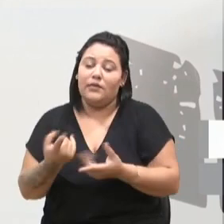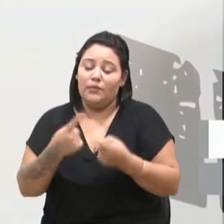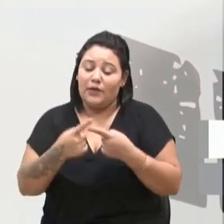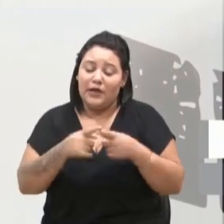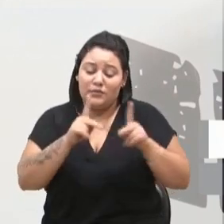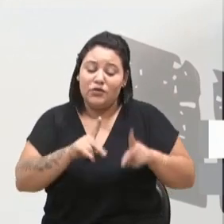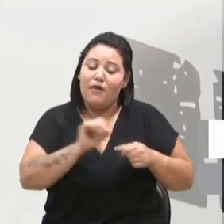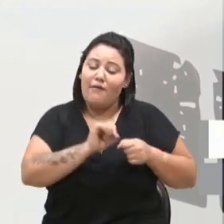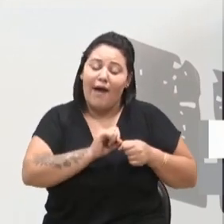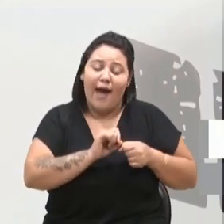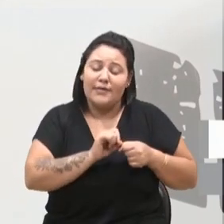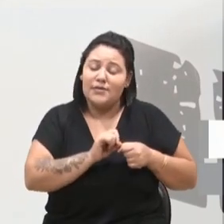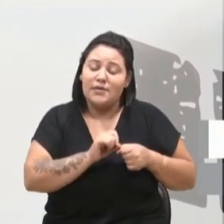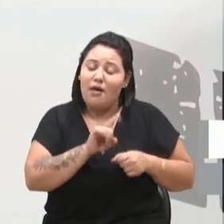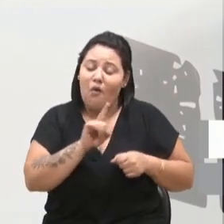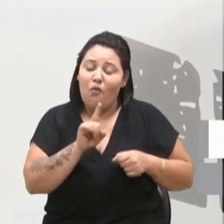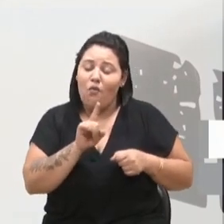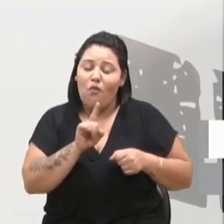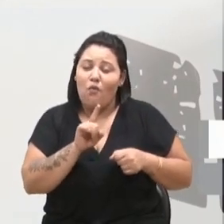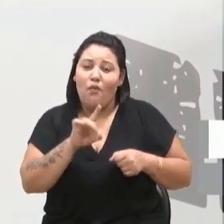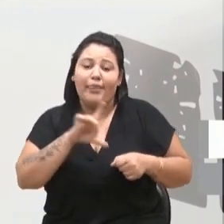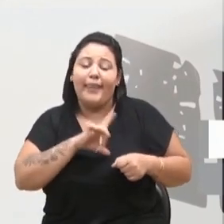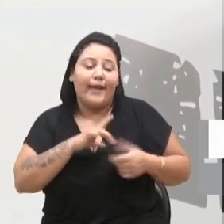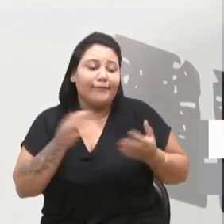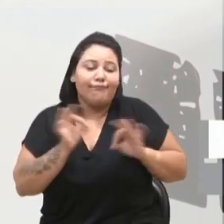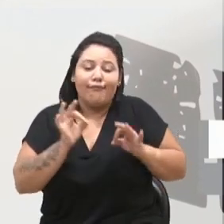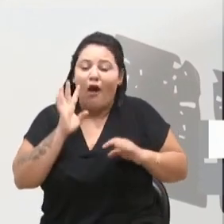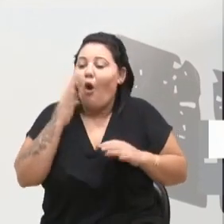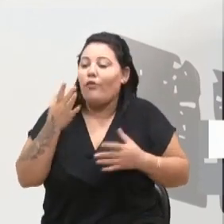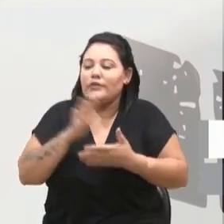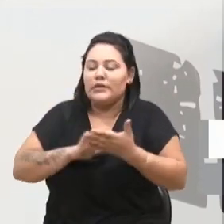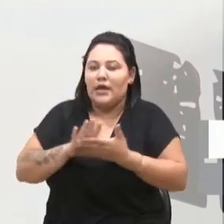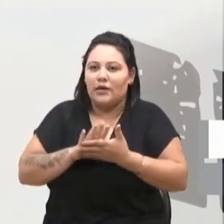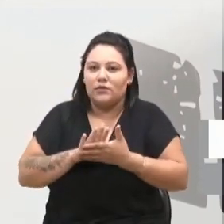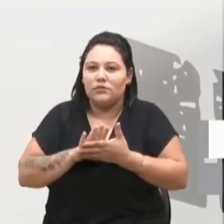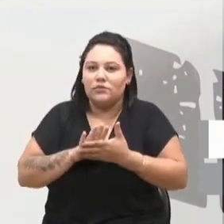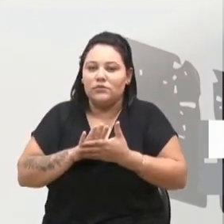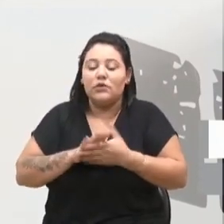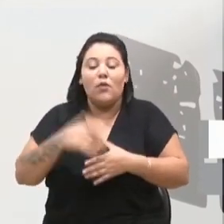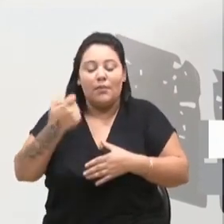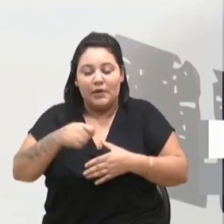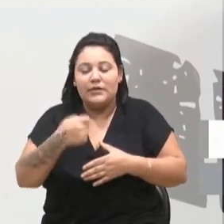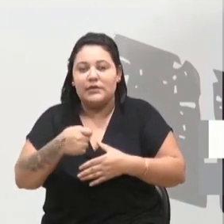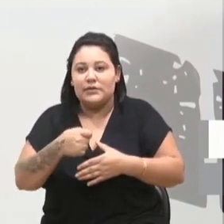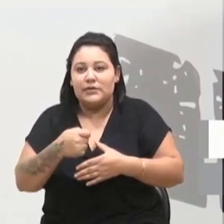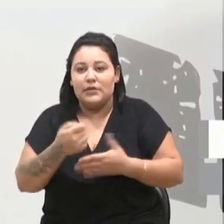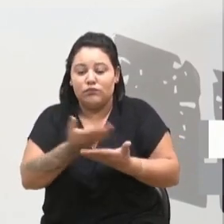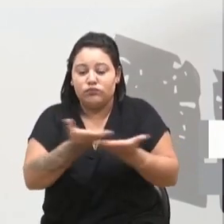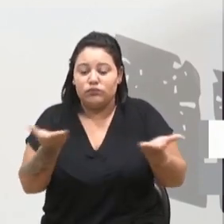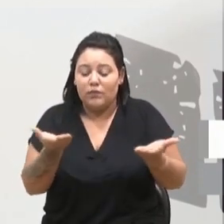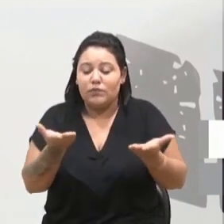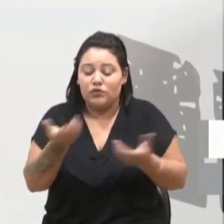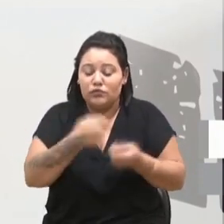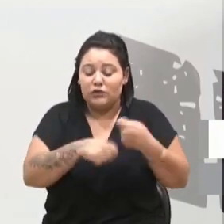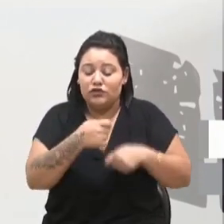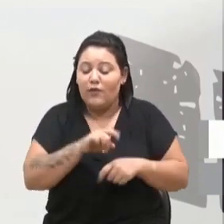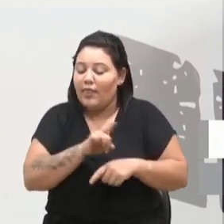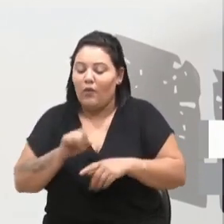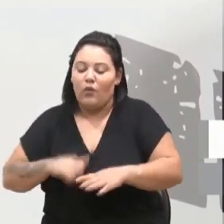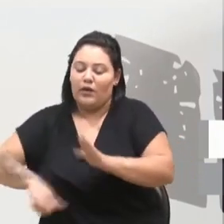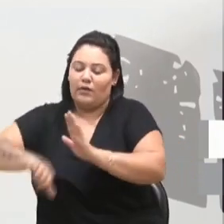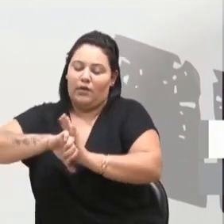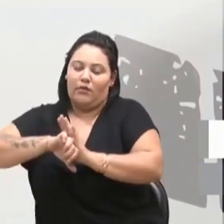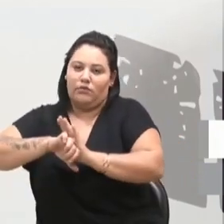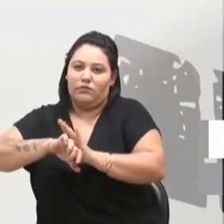a gente penalizar o que cabe ao município de um âmbito administrativo e não criminal, né?